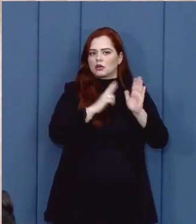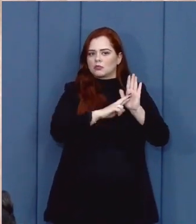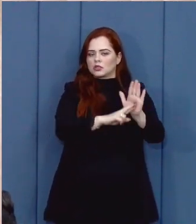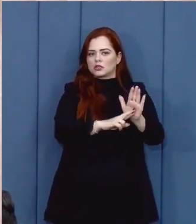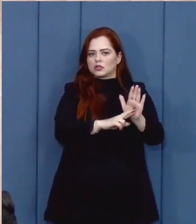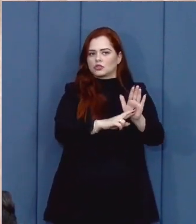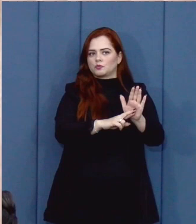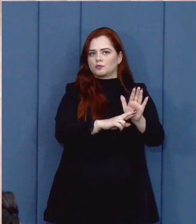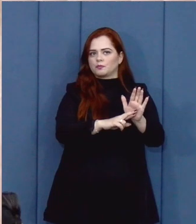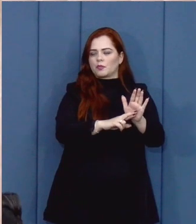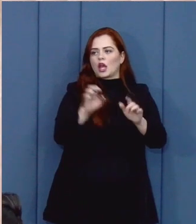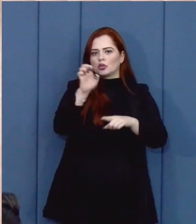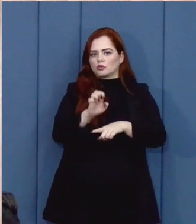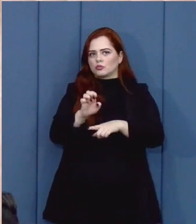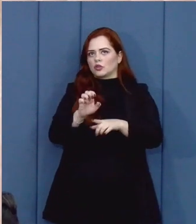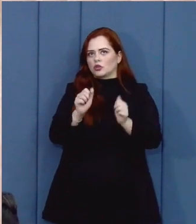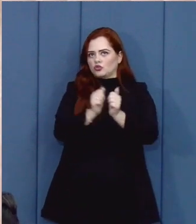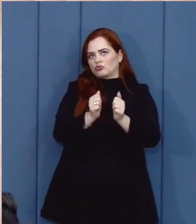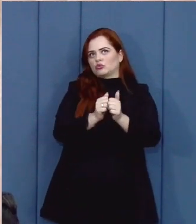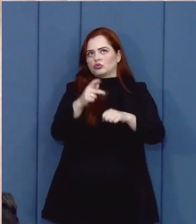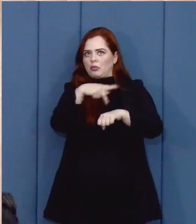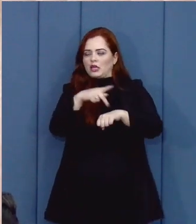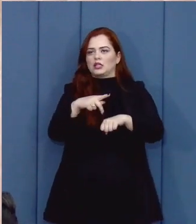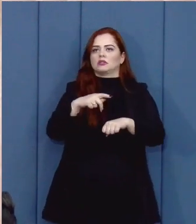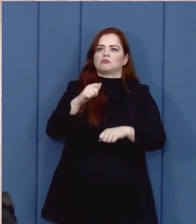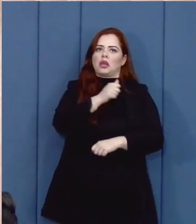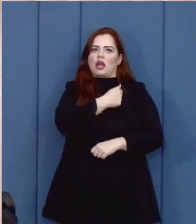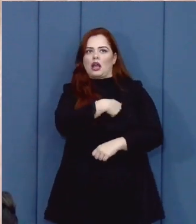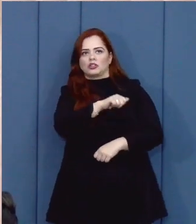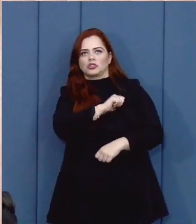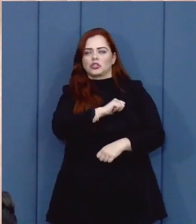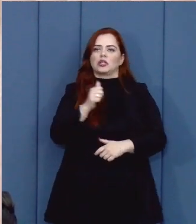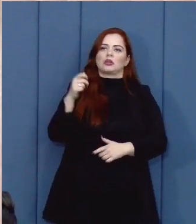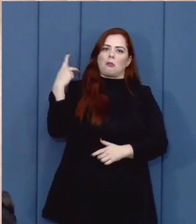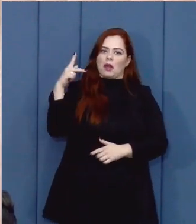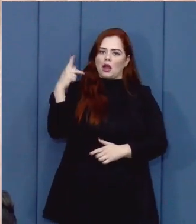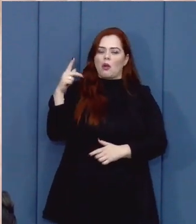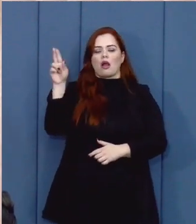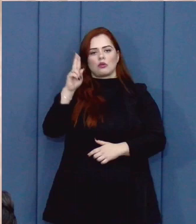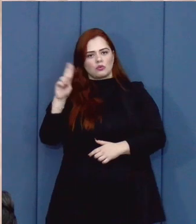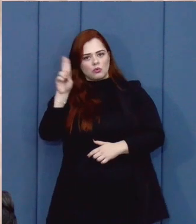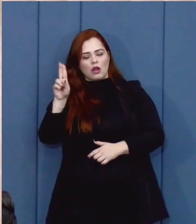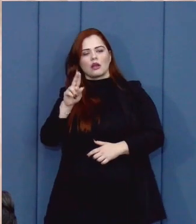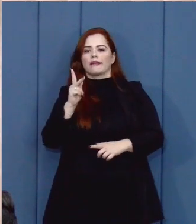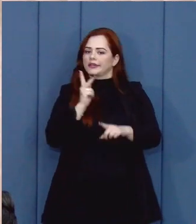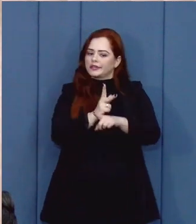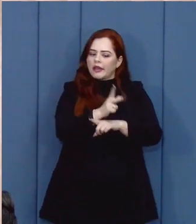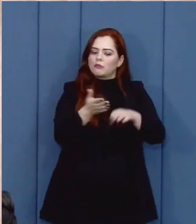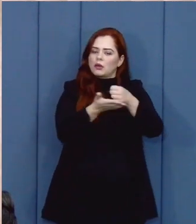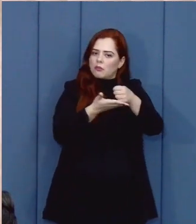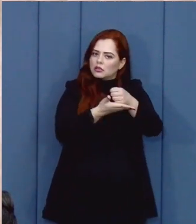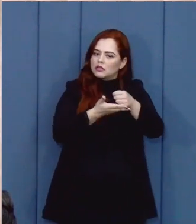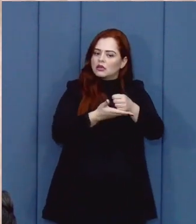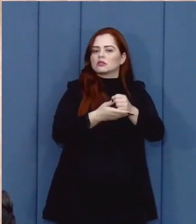representantes dos estados partes, da Argentina, Paraguai, Uruguai, todas as discussões sempre baseadas